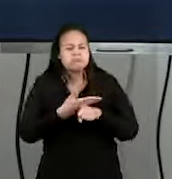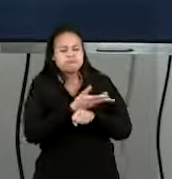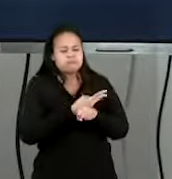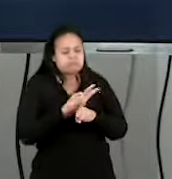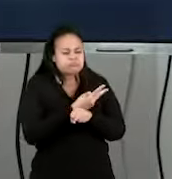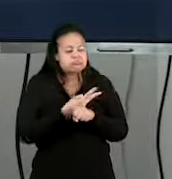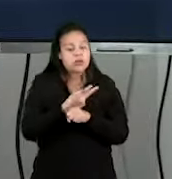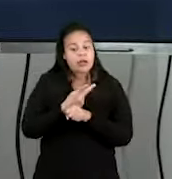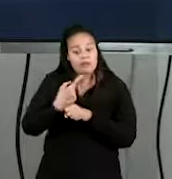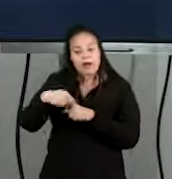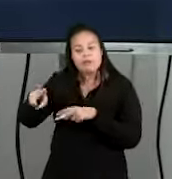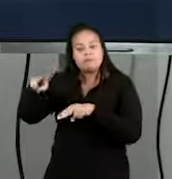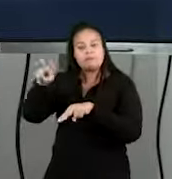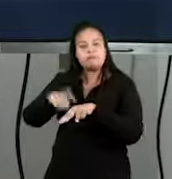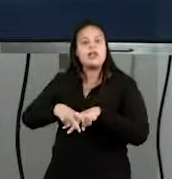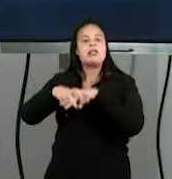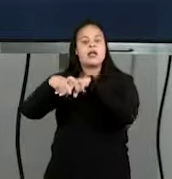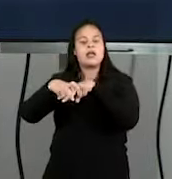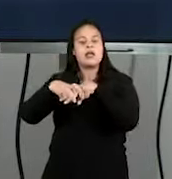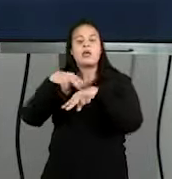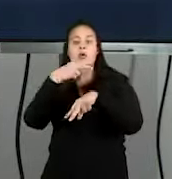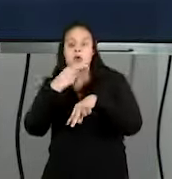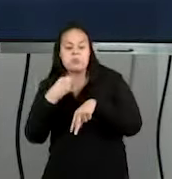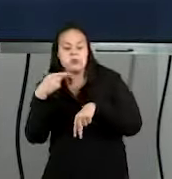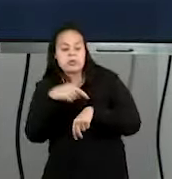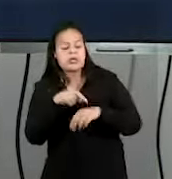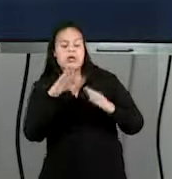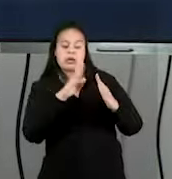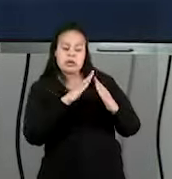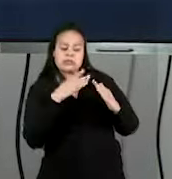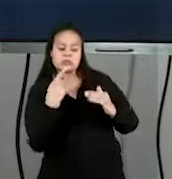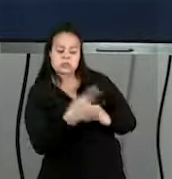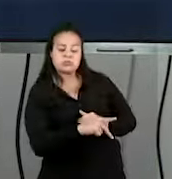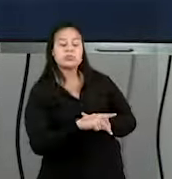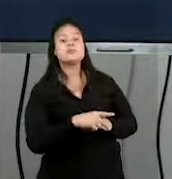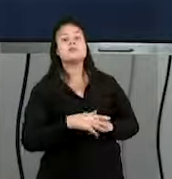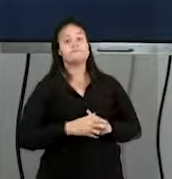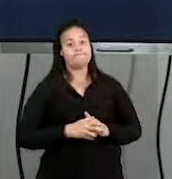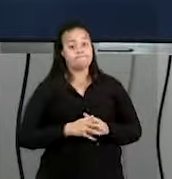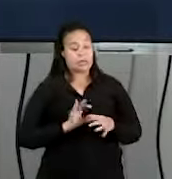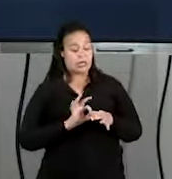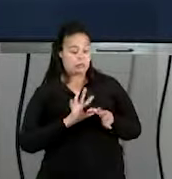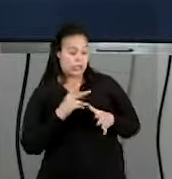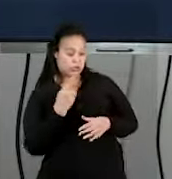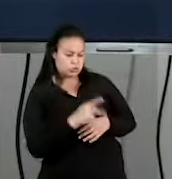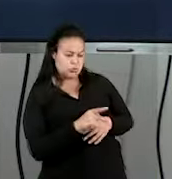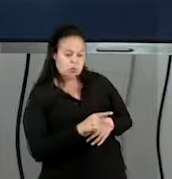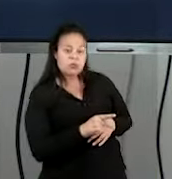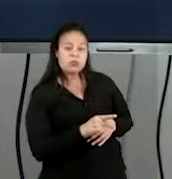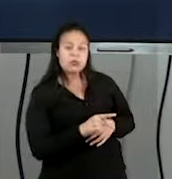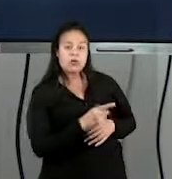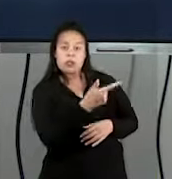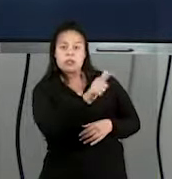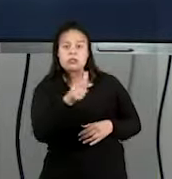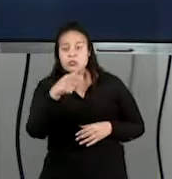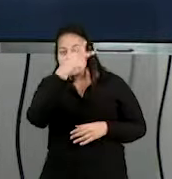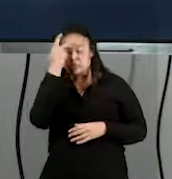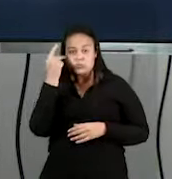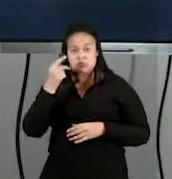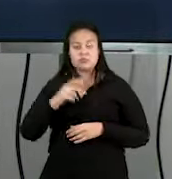ido prender alguém, recolher alguém que está tirando a liberdade das outras